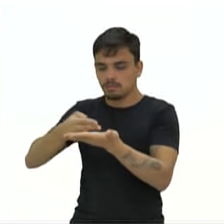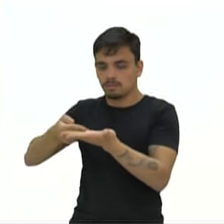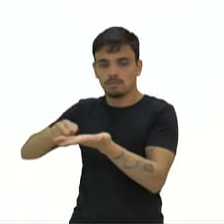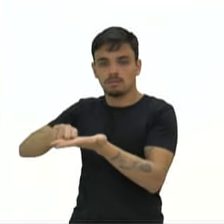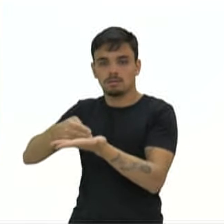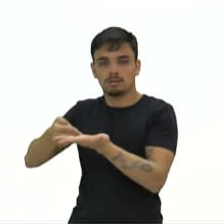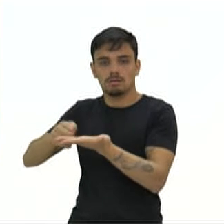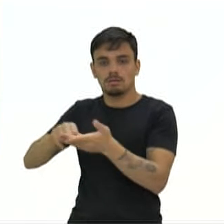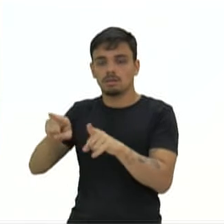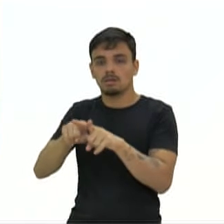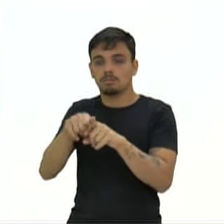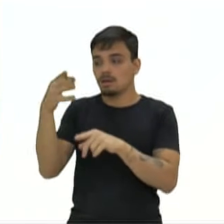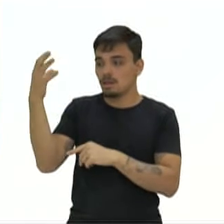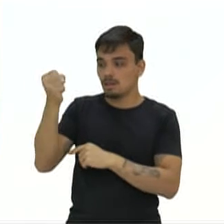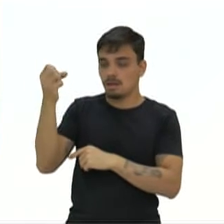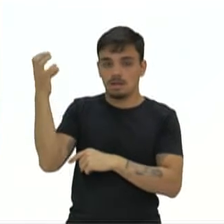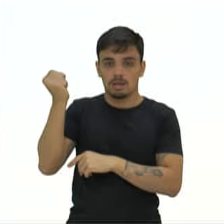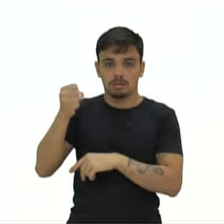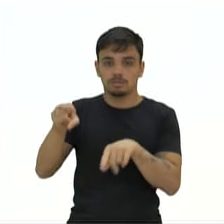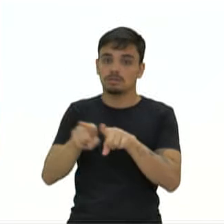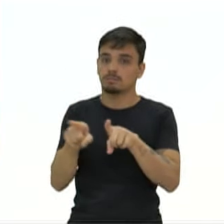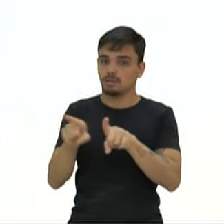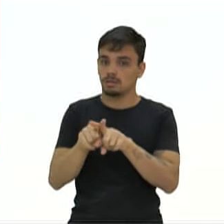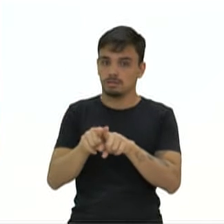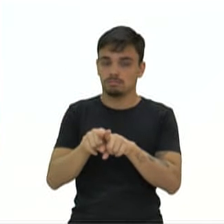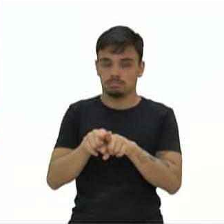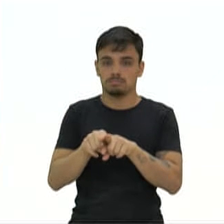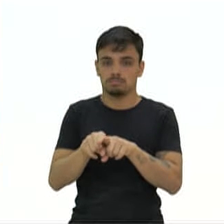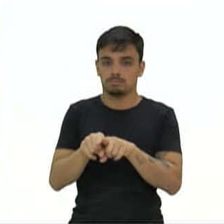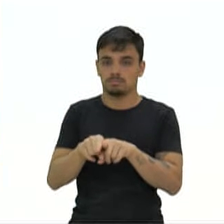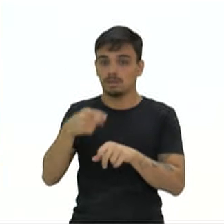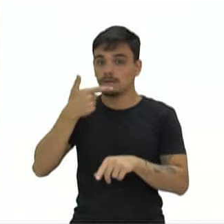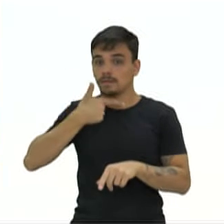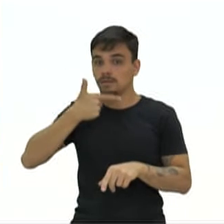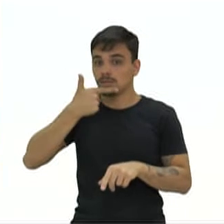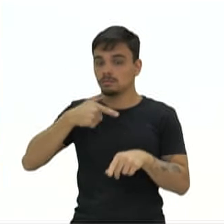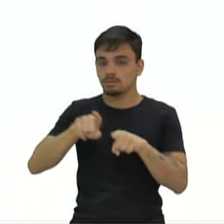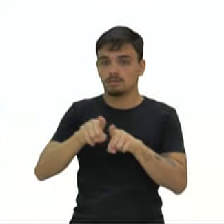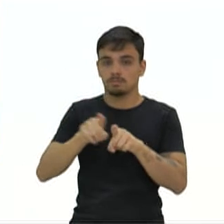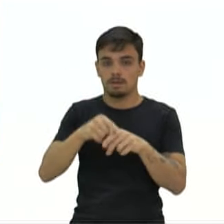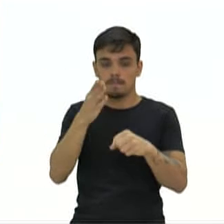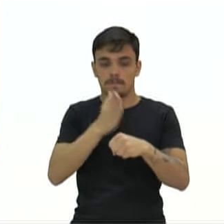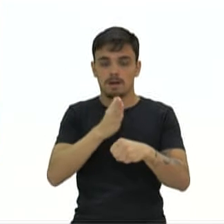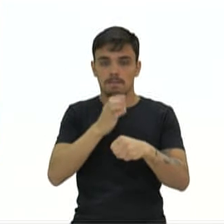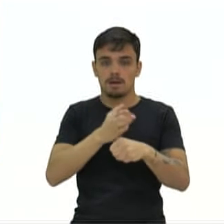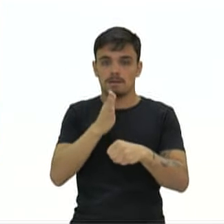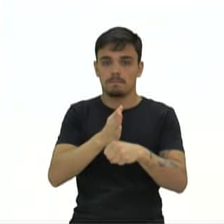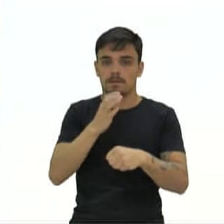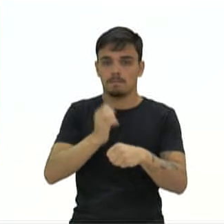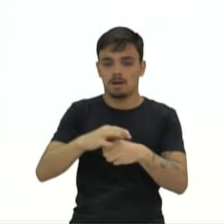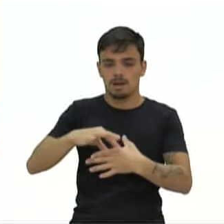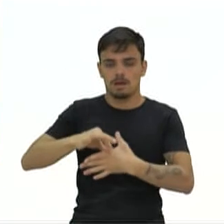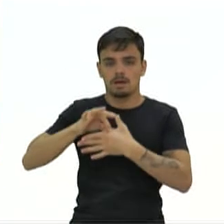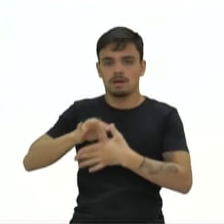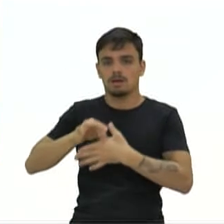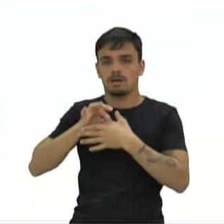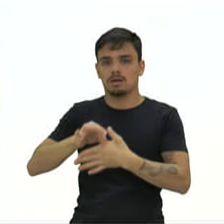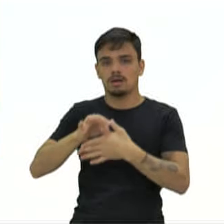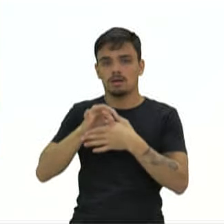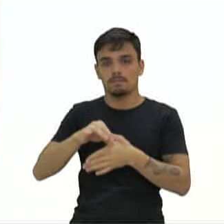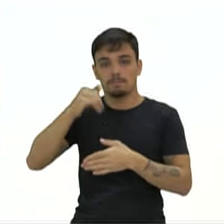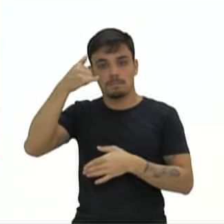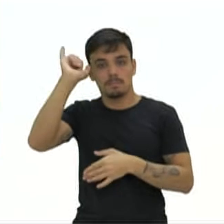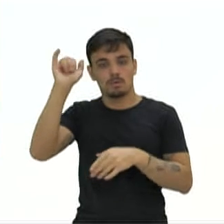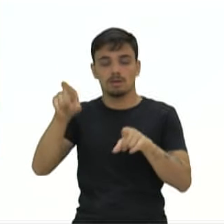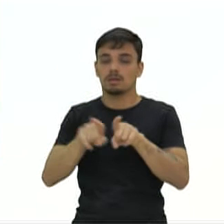água, no leite tem água, no queijo tem água, batata, carne, na carne bovina,